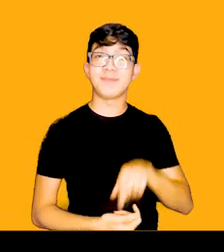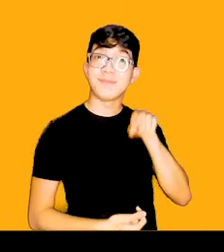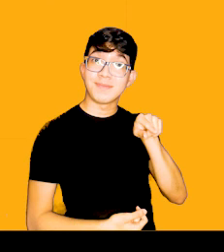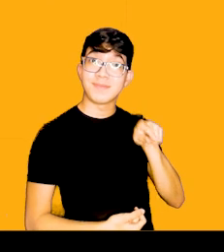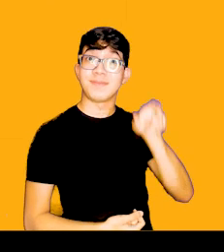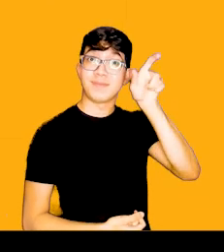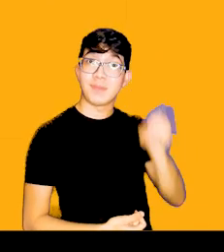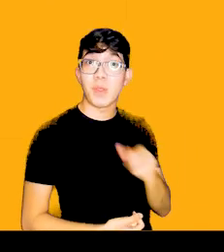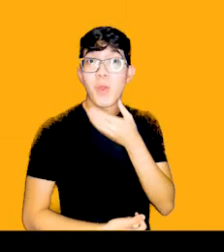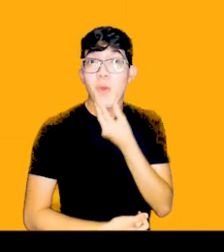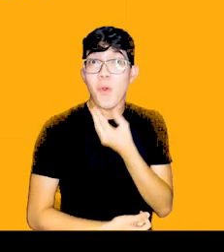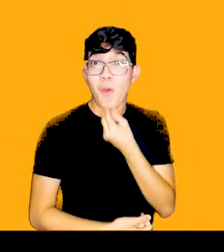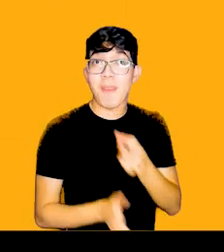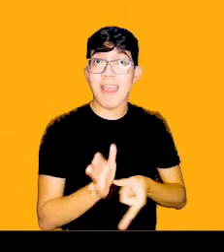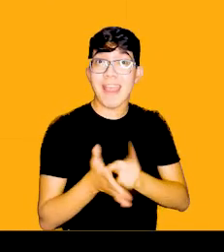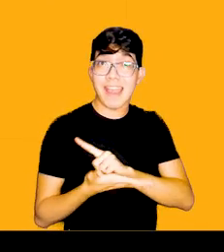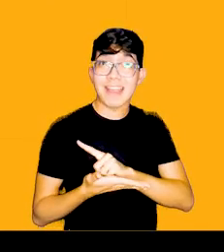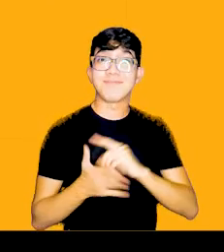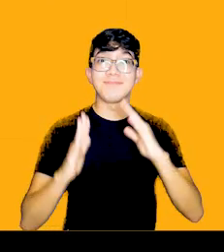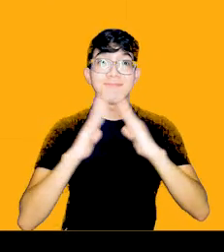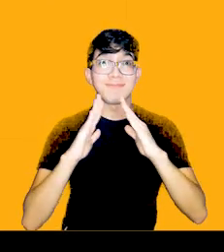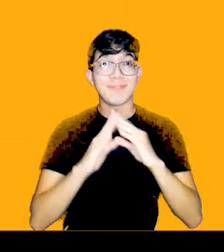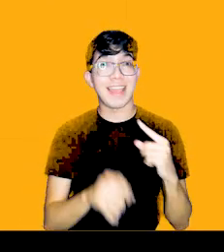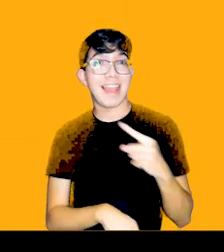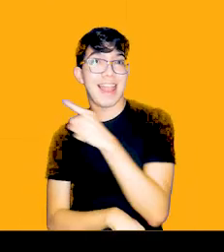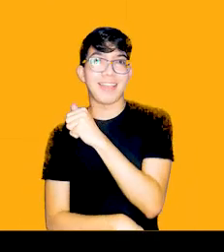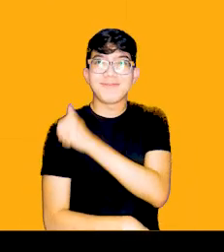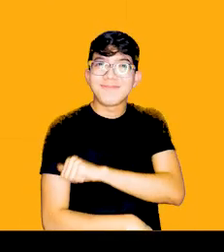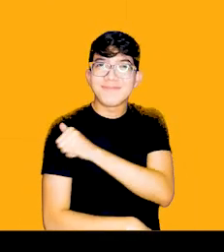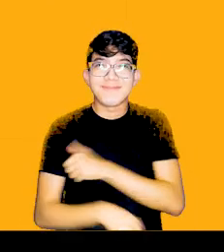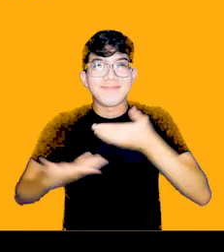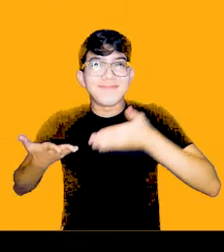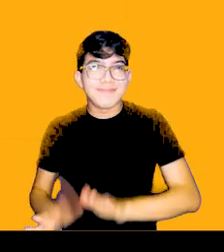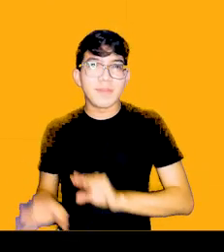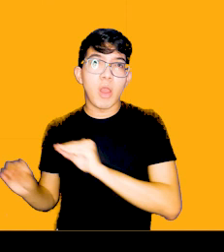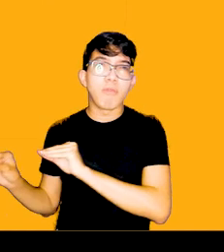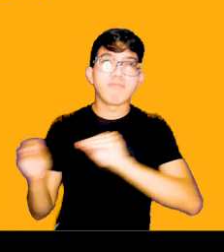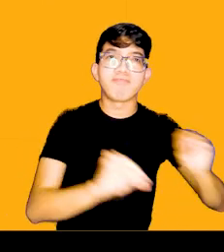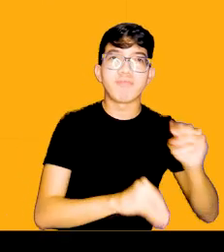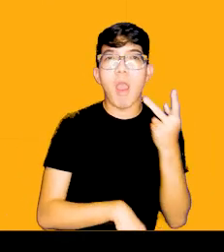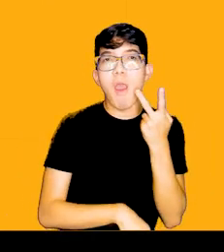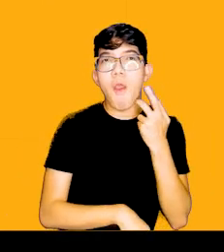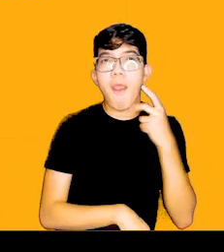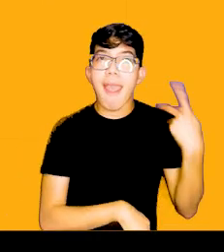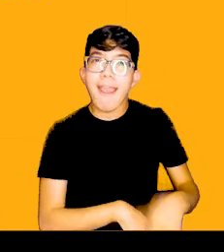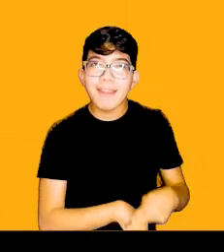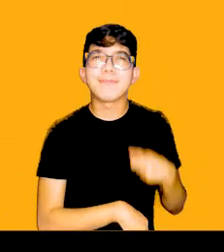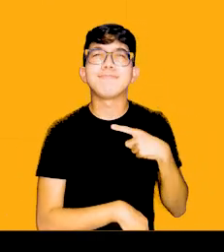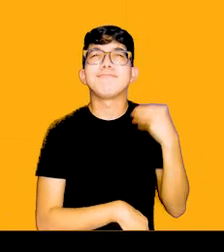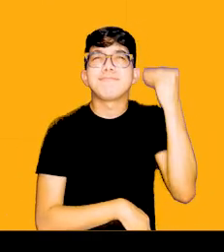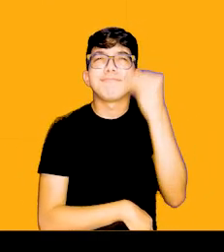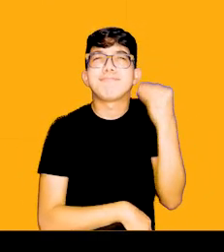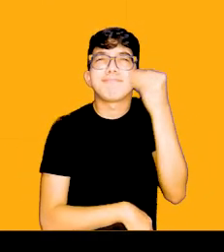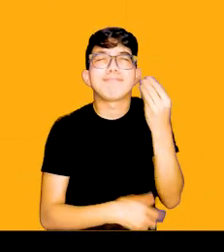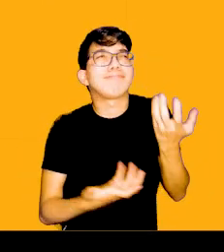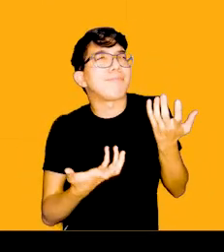turista aprendiz da cidade em que escolheu permanecer dia após dia, o carioca, já tão cearense, assume o